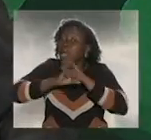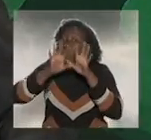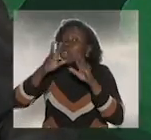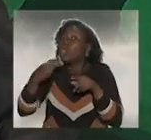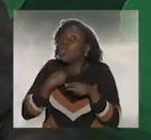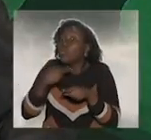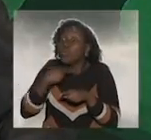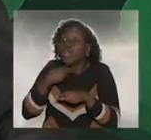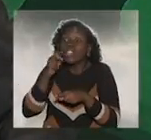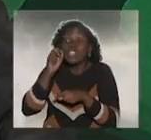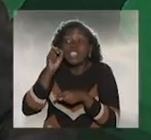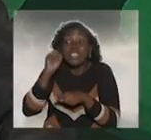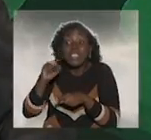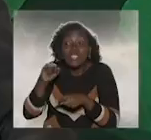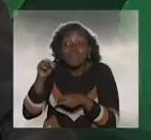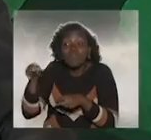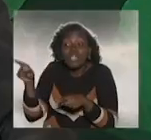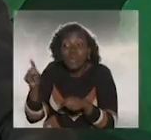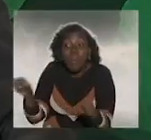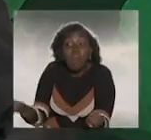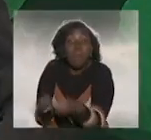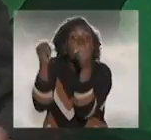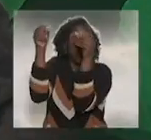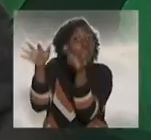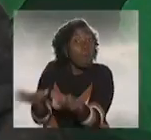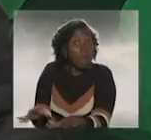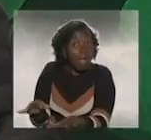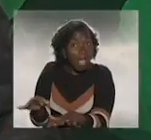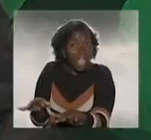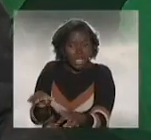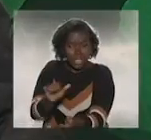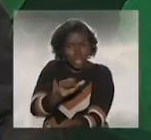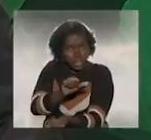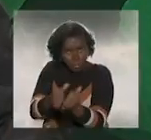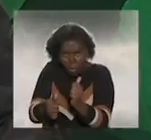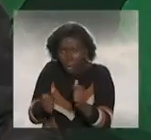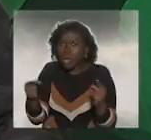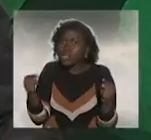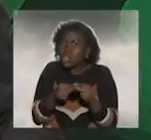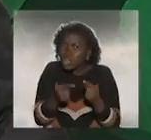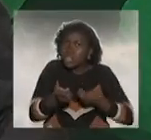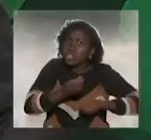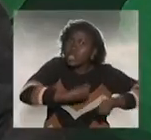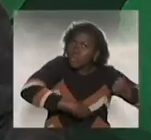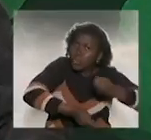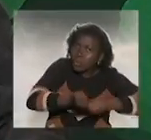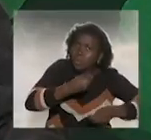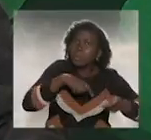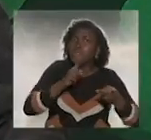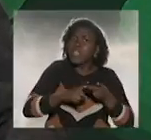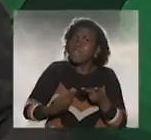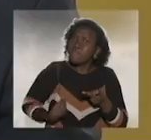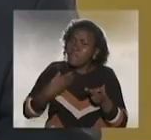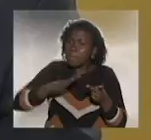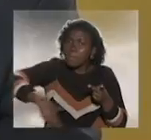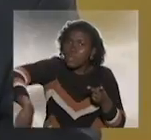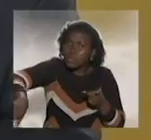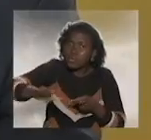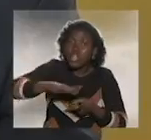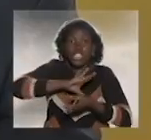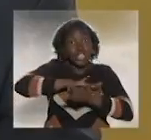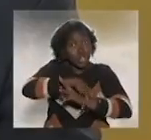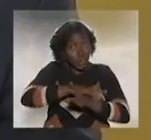não pode se você não trouxer um prejuízo. Como o esporte mexe com a economia, com a vida das pessoas, com